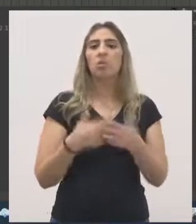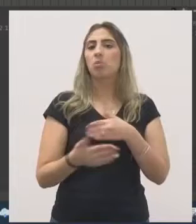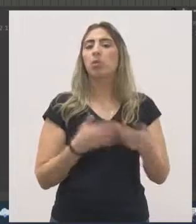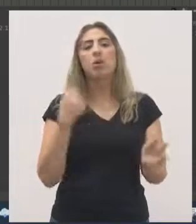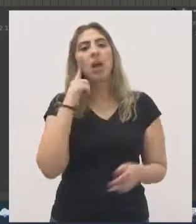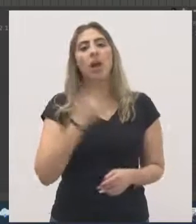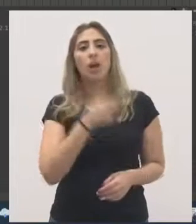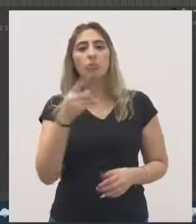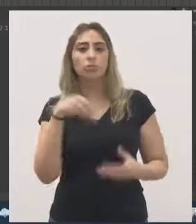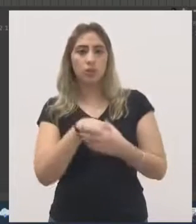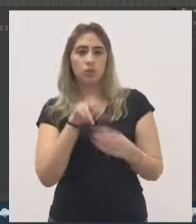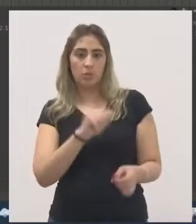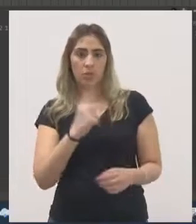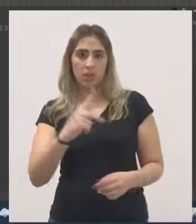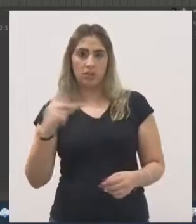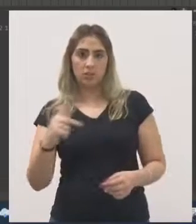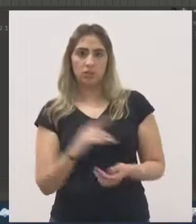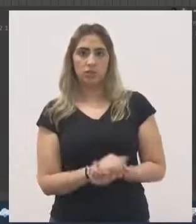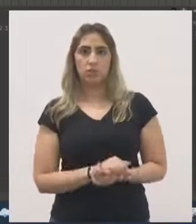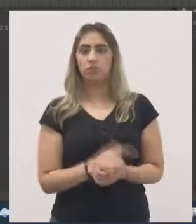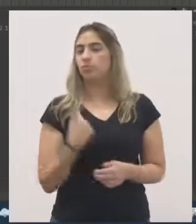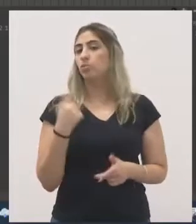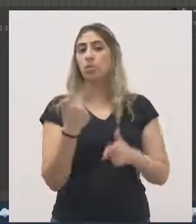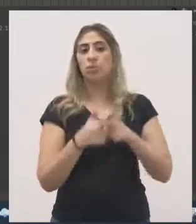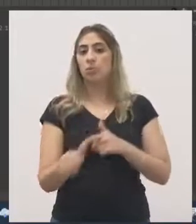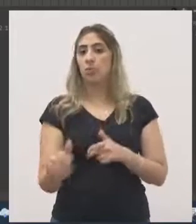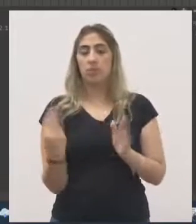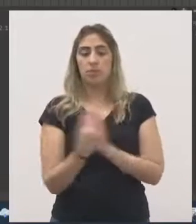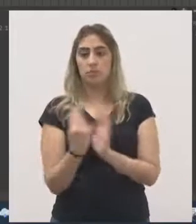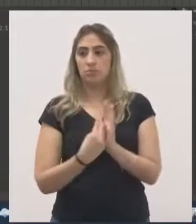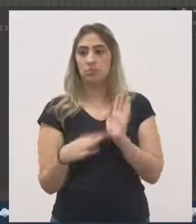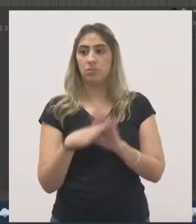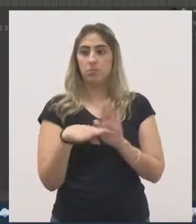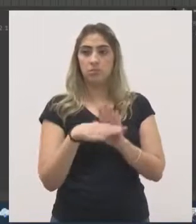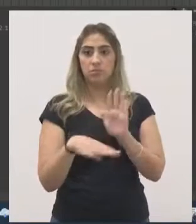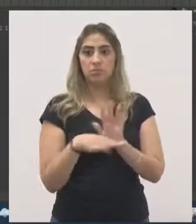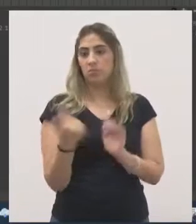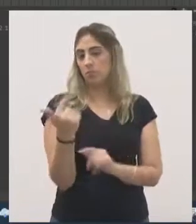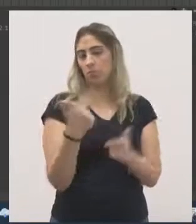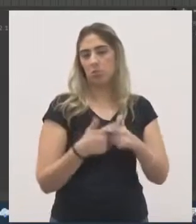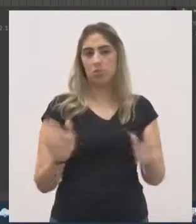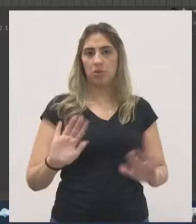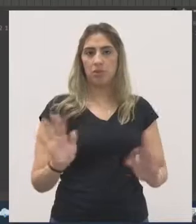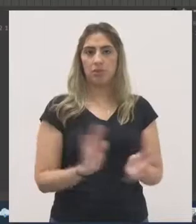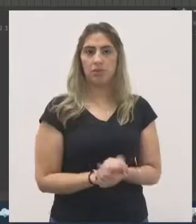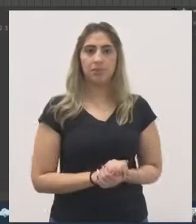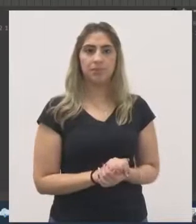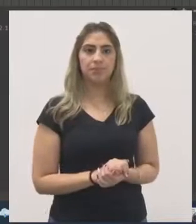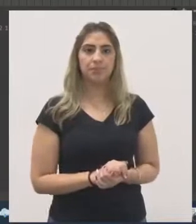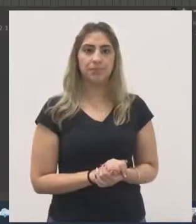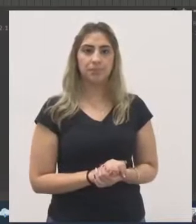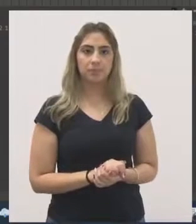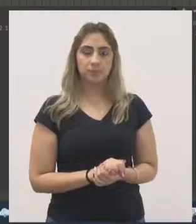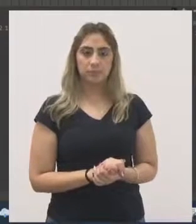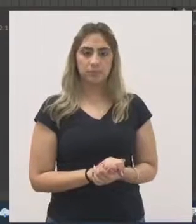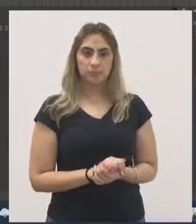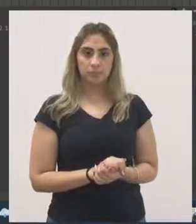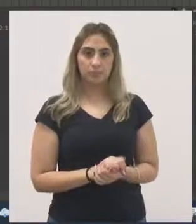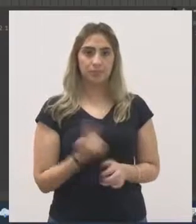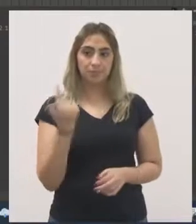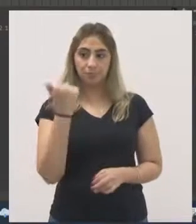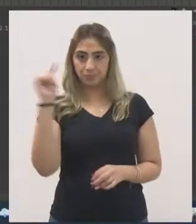dentro do aplicativo. Então, não tem problema de inserir vinheta, né? Não existe problema nenhum.